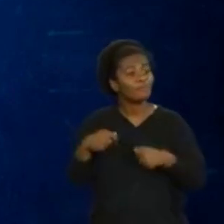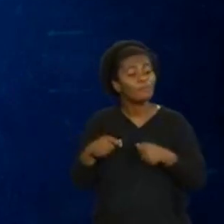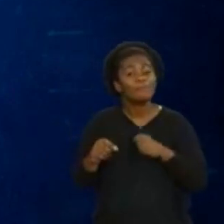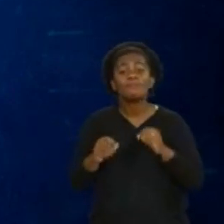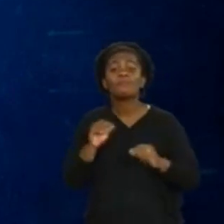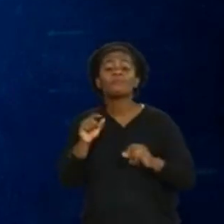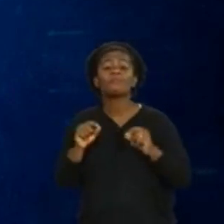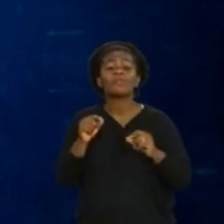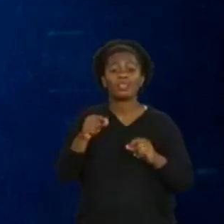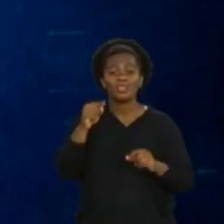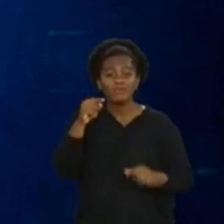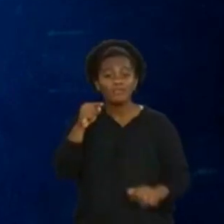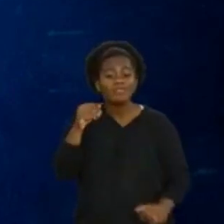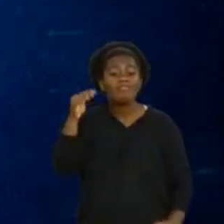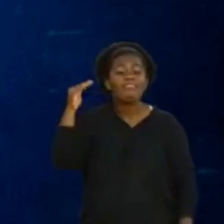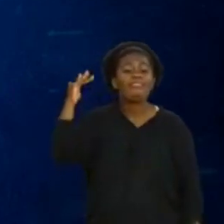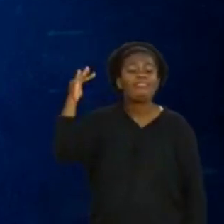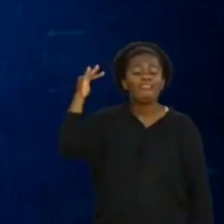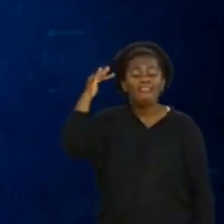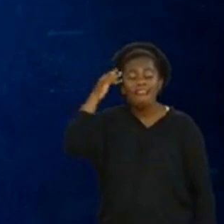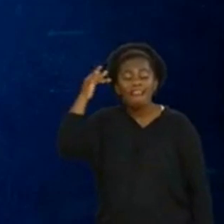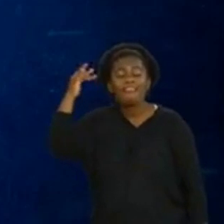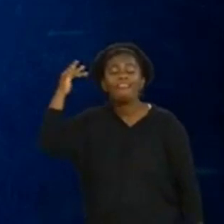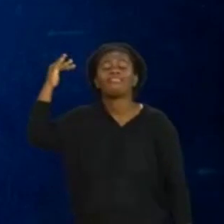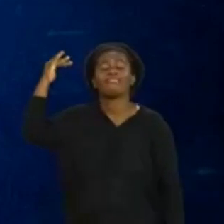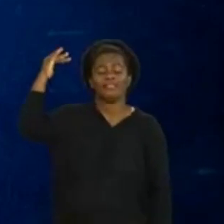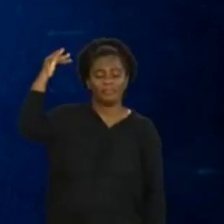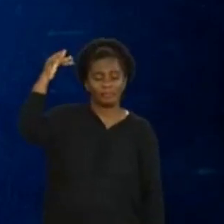Esse tempo é necessário